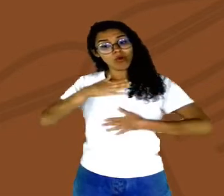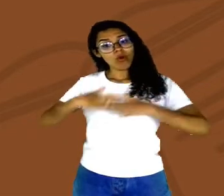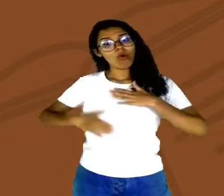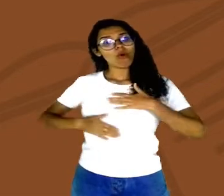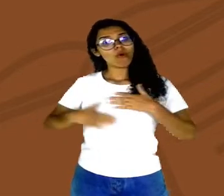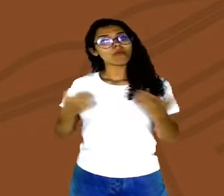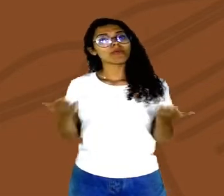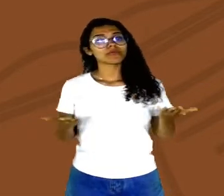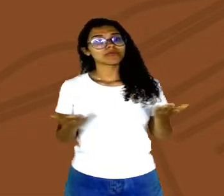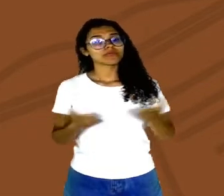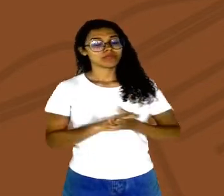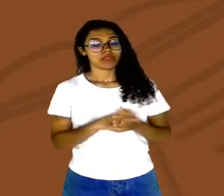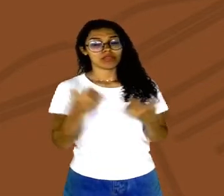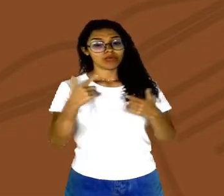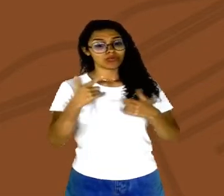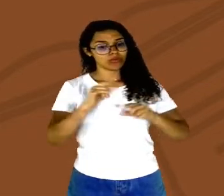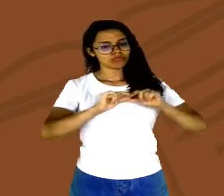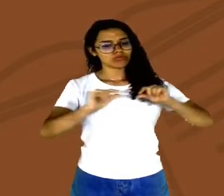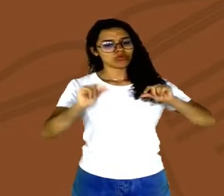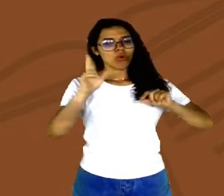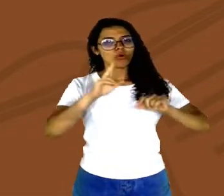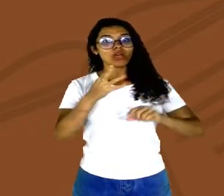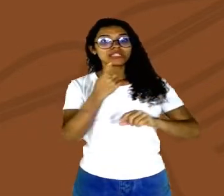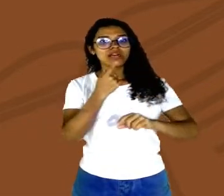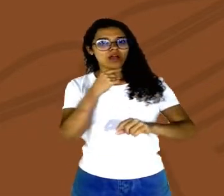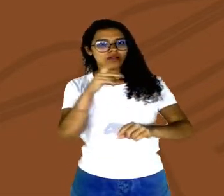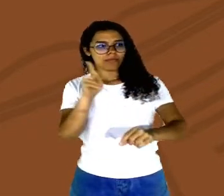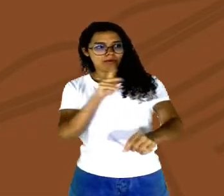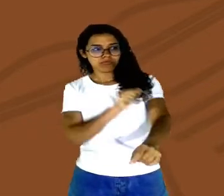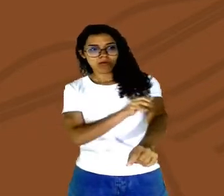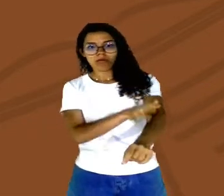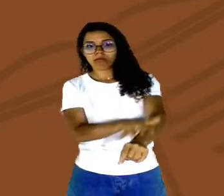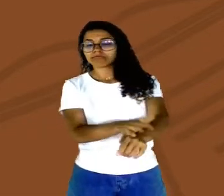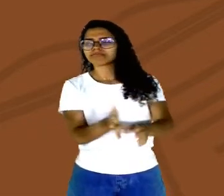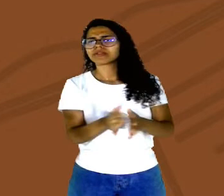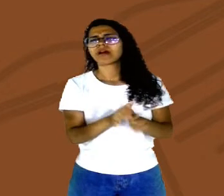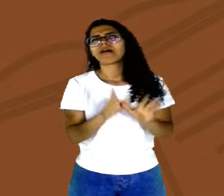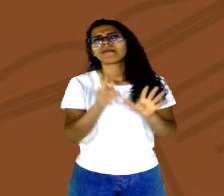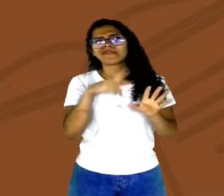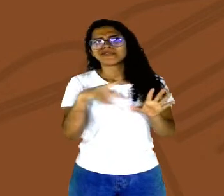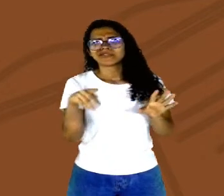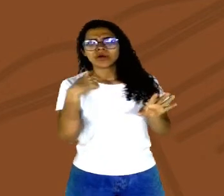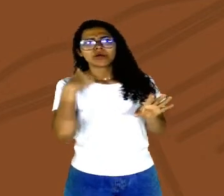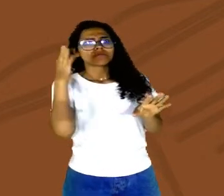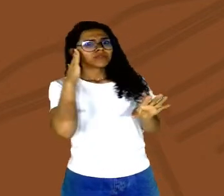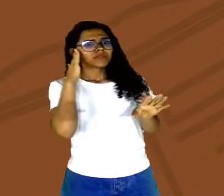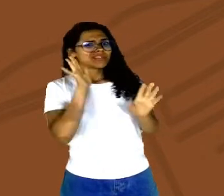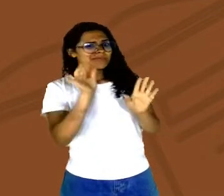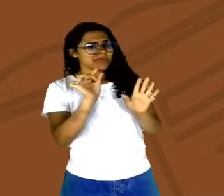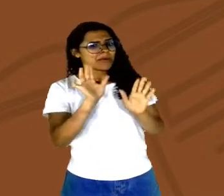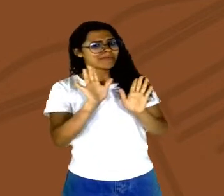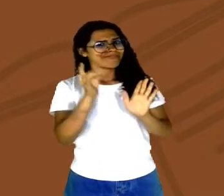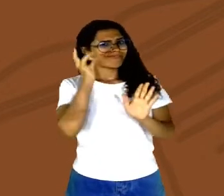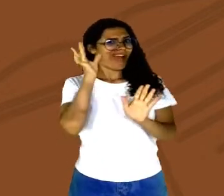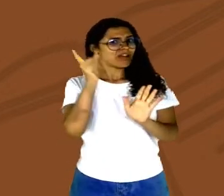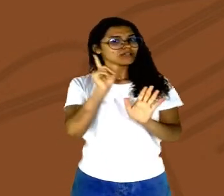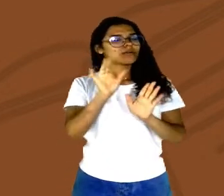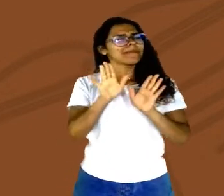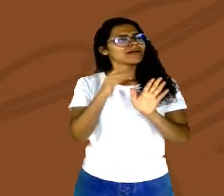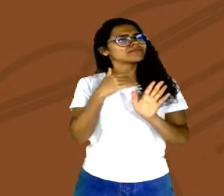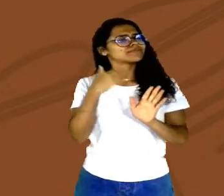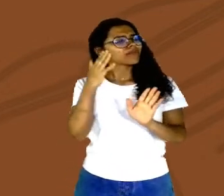ductos, lança diretamente no sangue. Professor, eu estou conseguindo entender, aos poucos. Ainda está muito fácil não, mas eu vou entender.